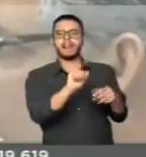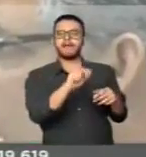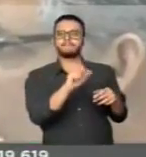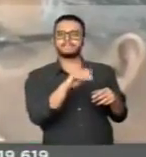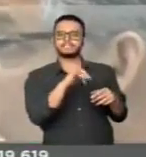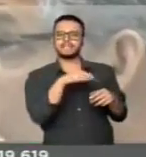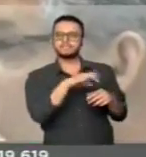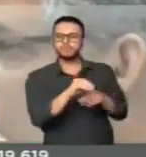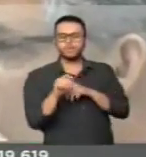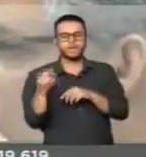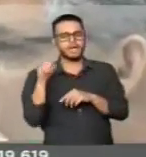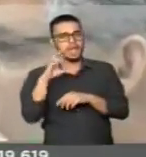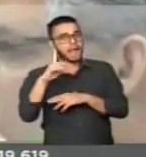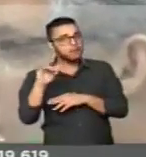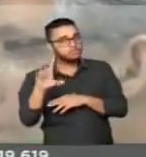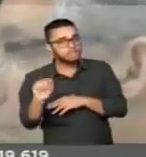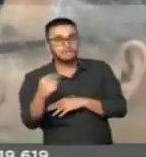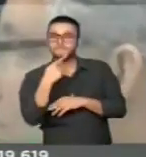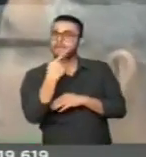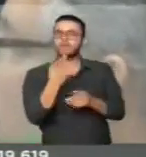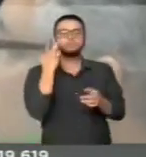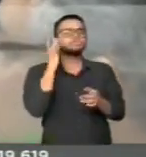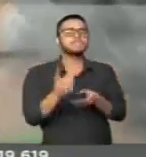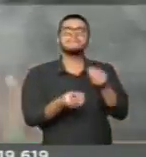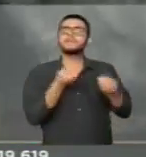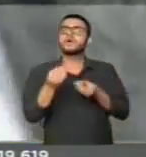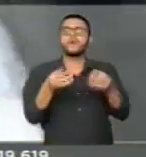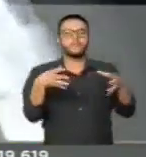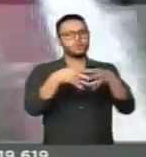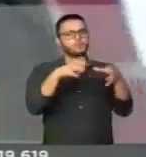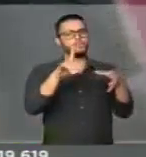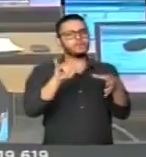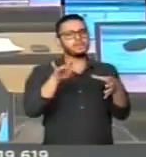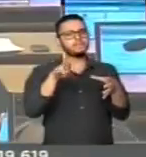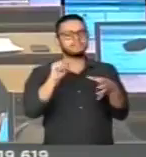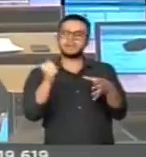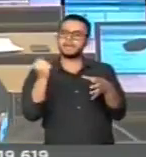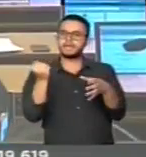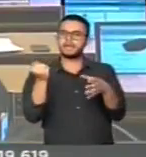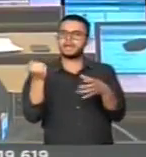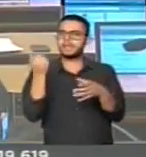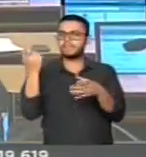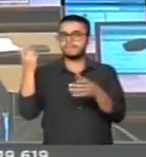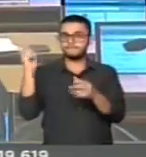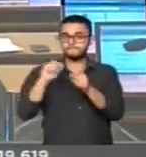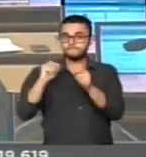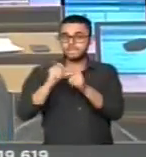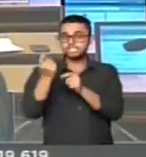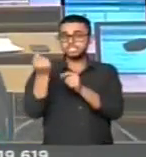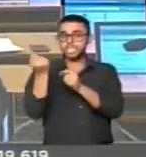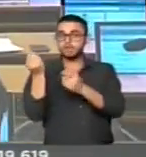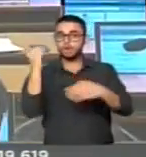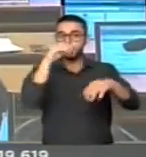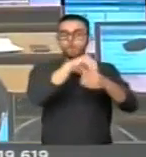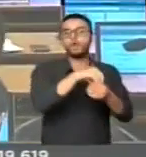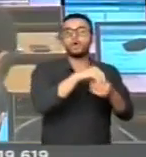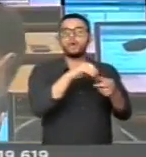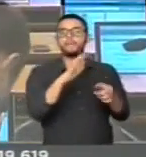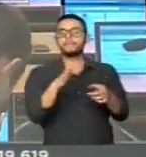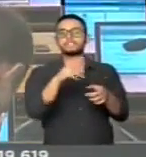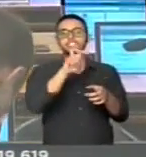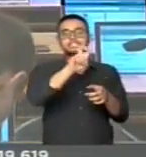a senhora Cláudia Cruz não se lembrar por qual motivo o Grupo Libra teria feito um depósito na sua conta bancária, a CT Produções, na ordem